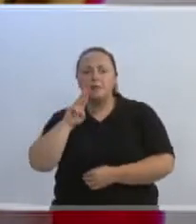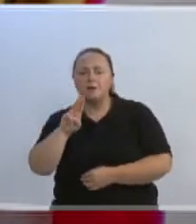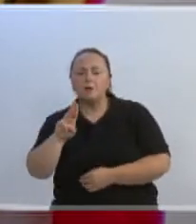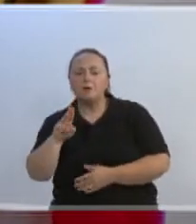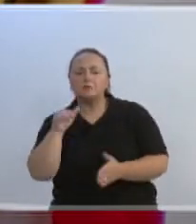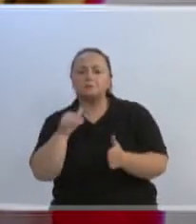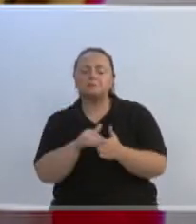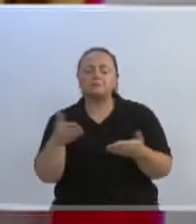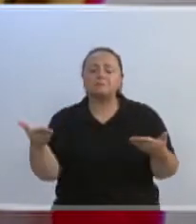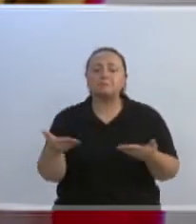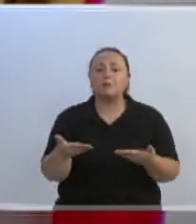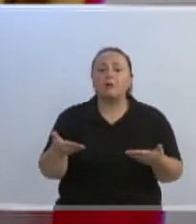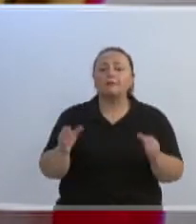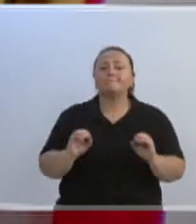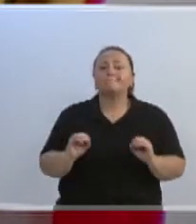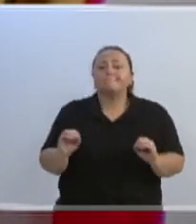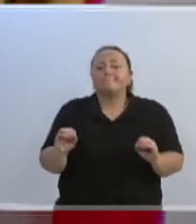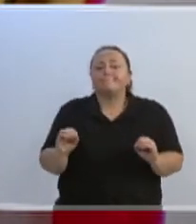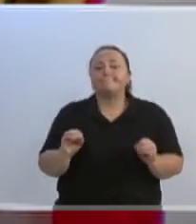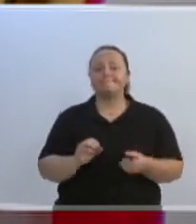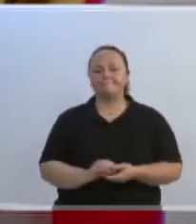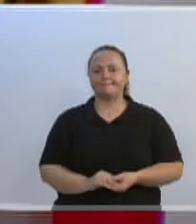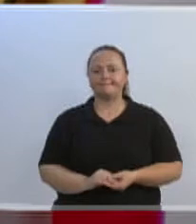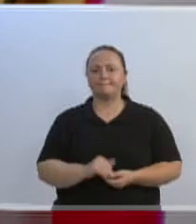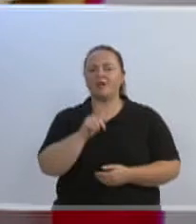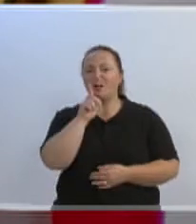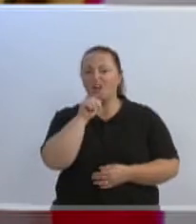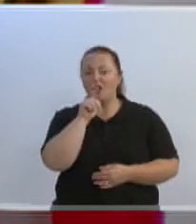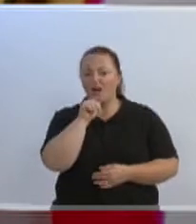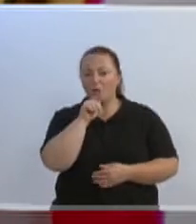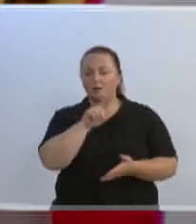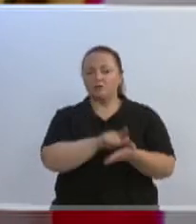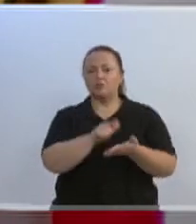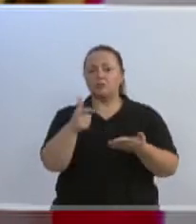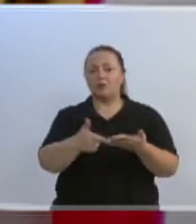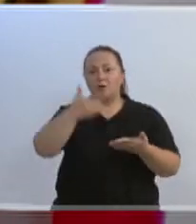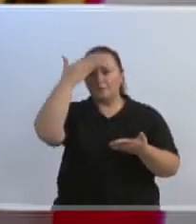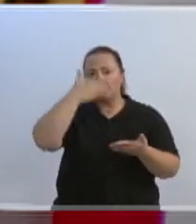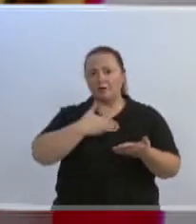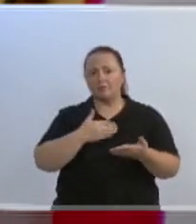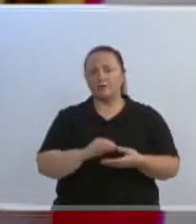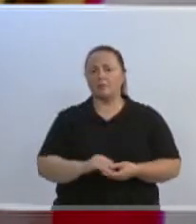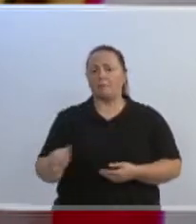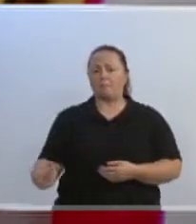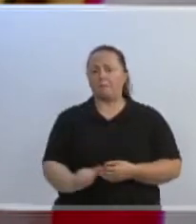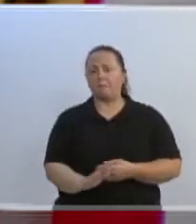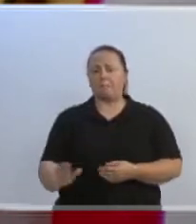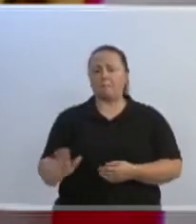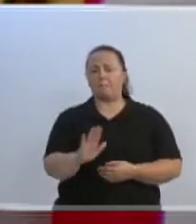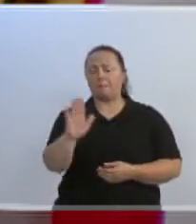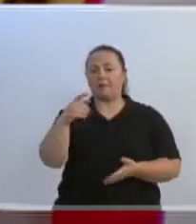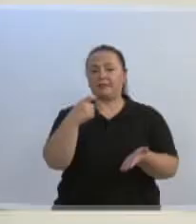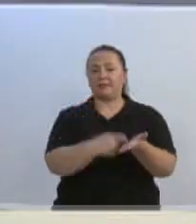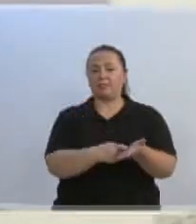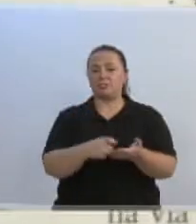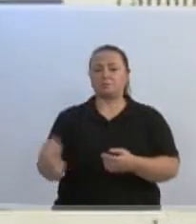nada. As ligações de água, conforme o Jornal de Santa Catarina, está aqui, é a taxa mais